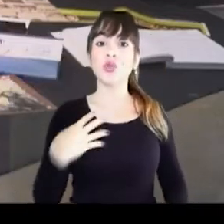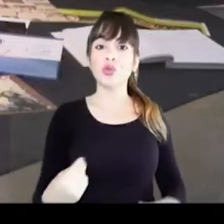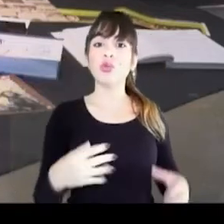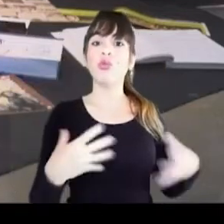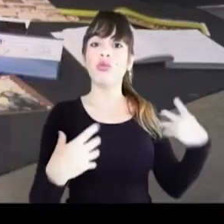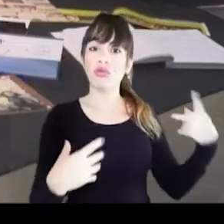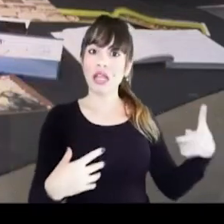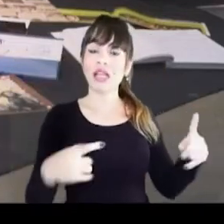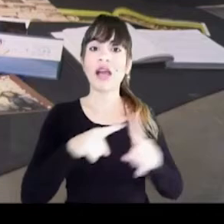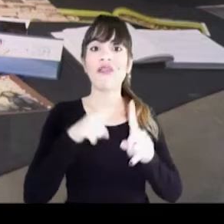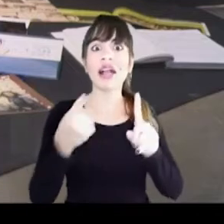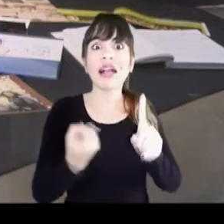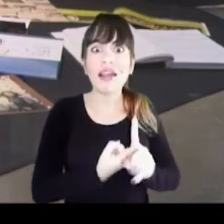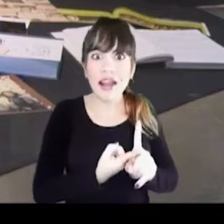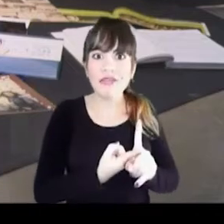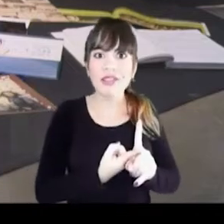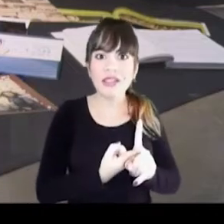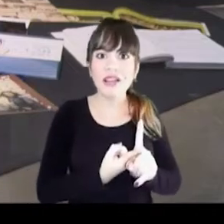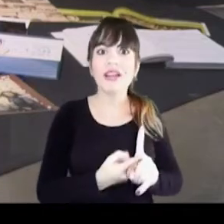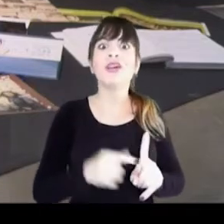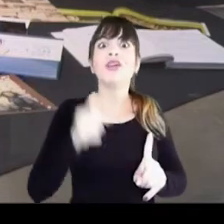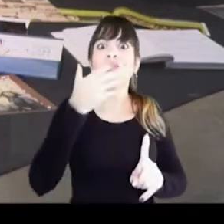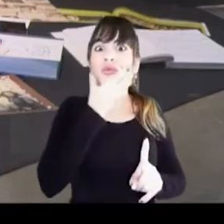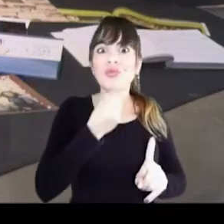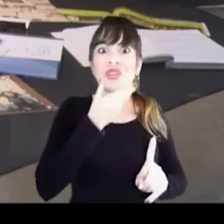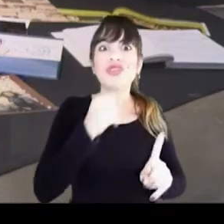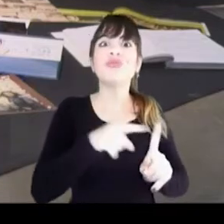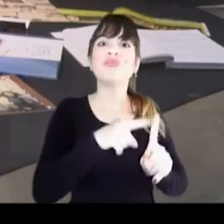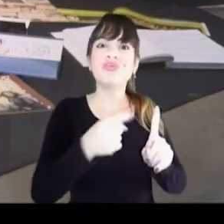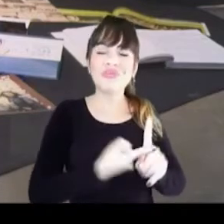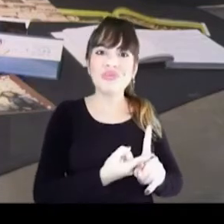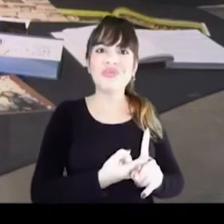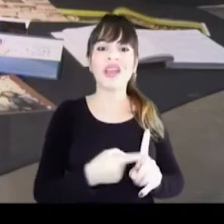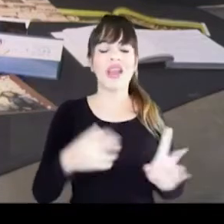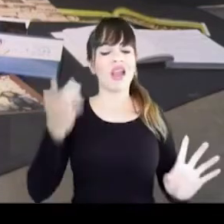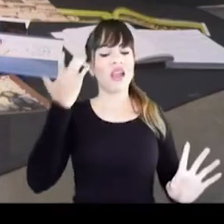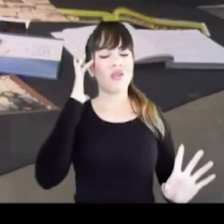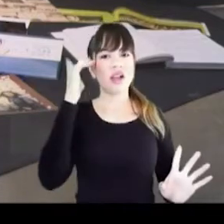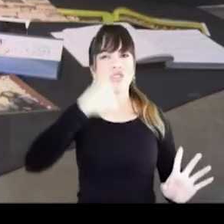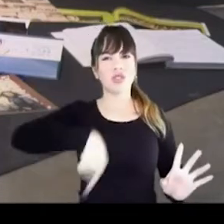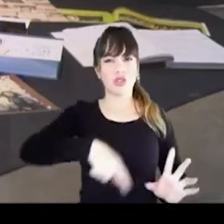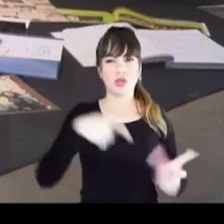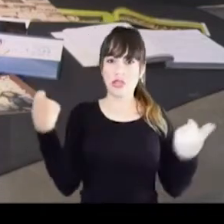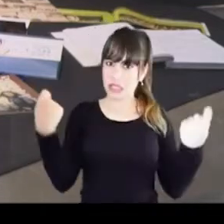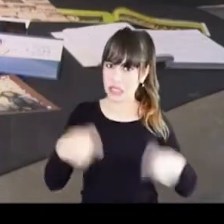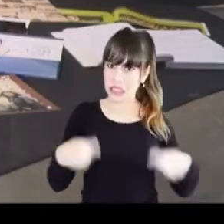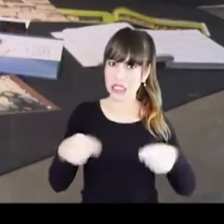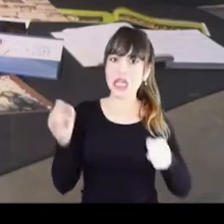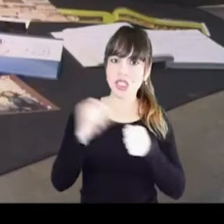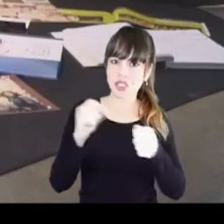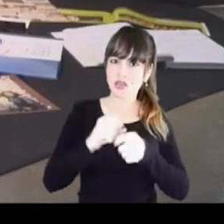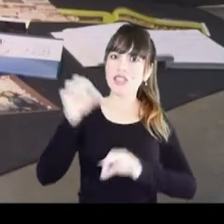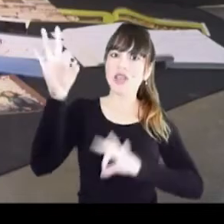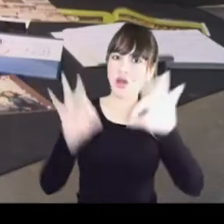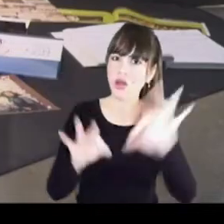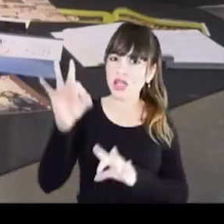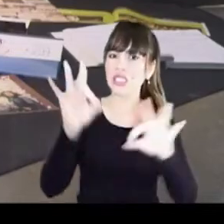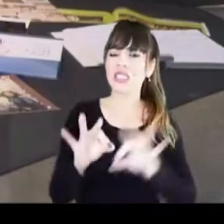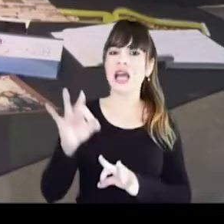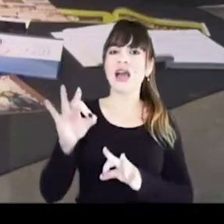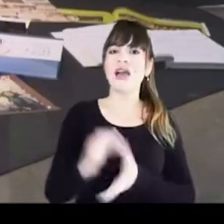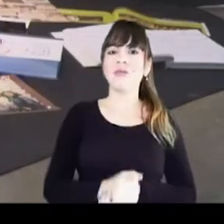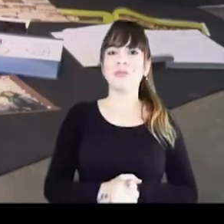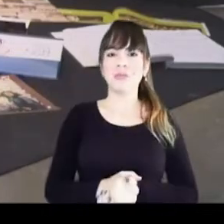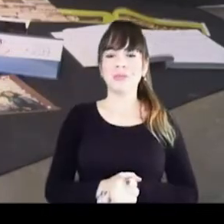o Iago, que é o filho dela, grávida do Iago. Eu acho que essa coisa da necessidade de fazer